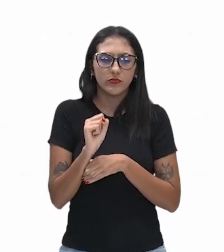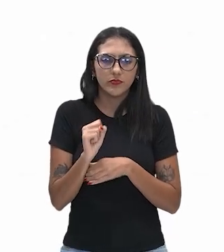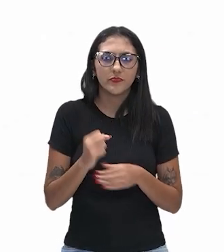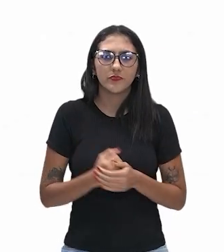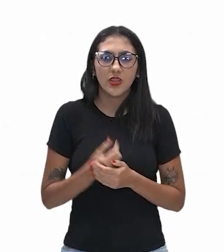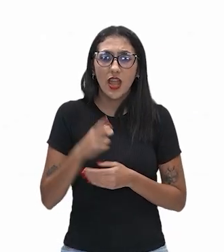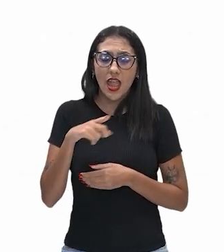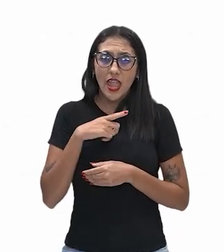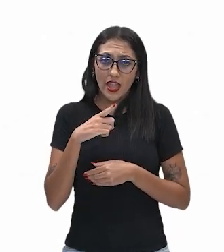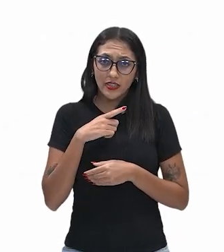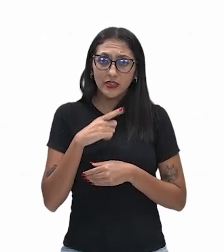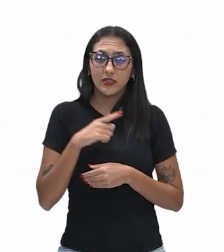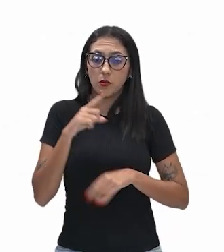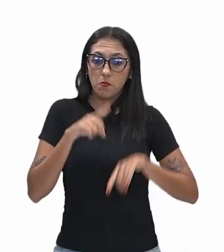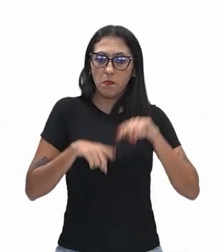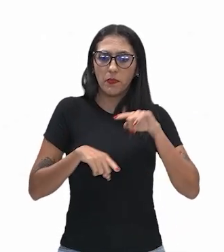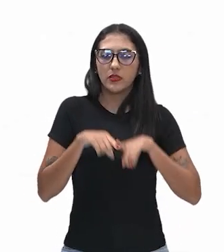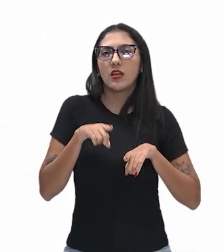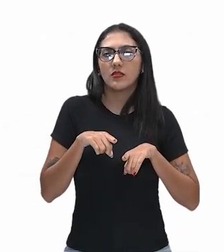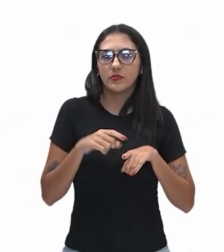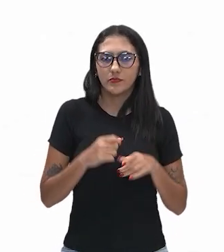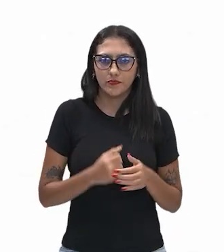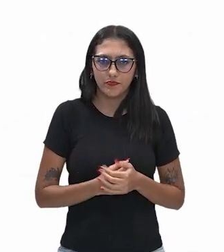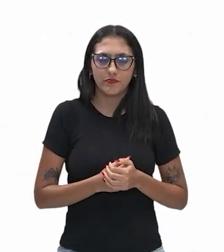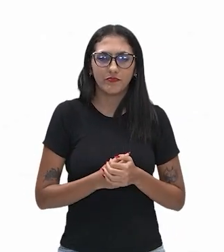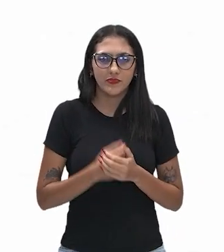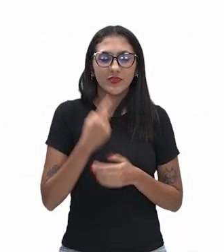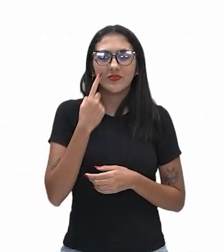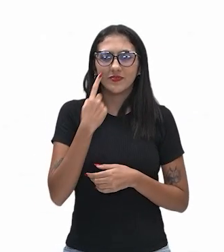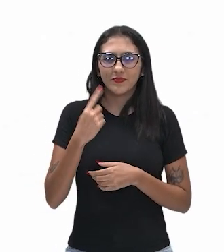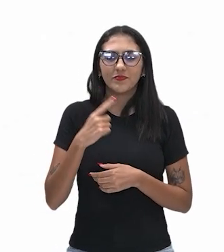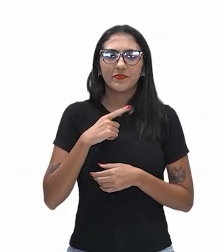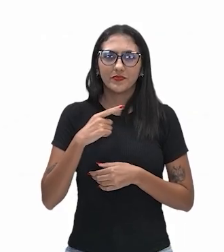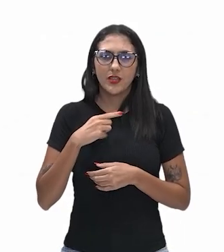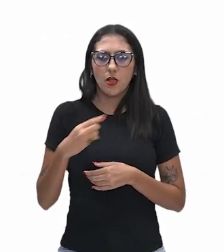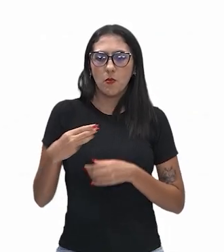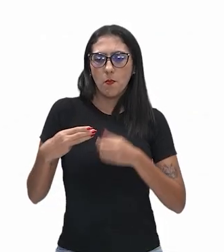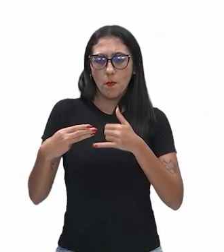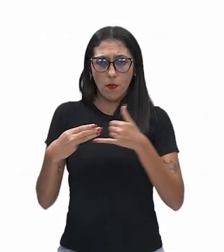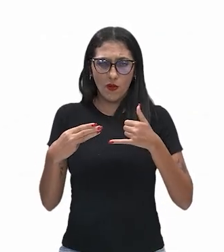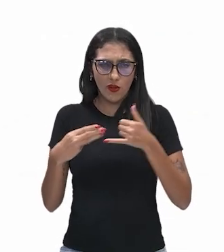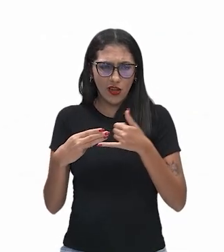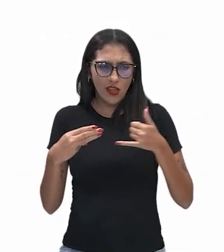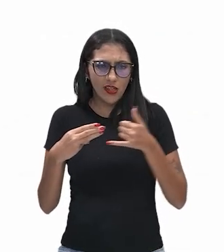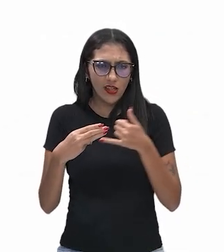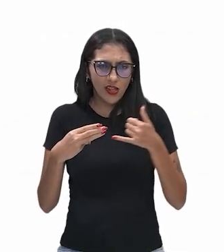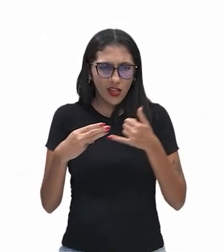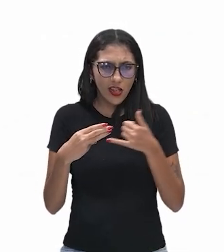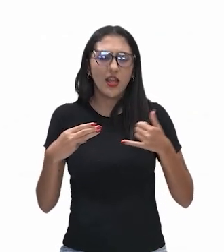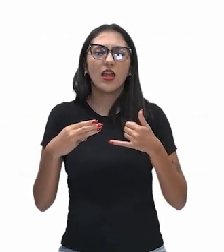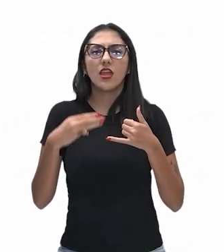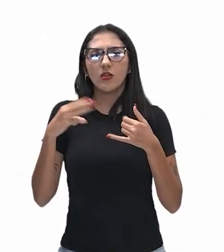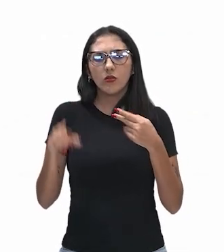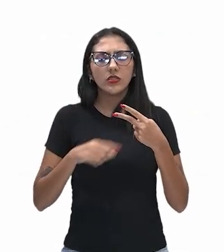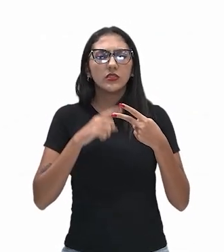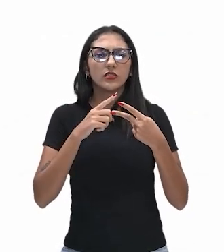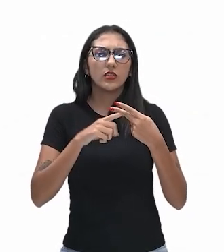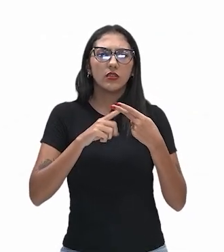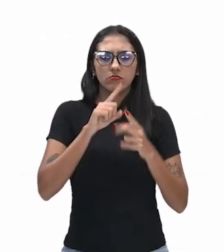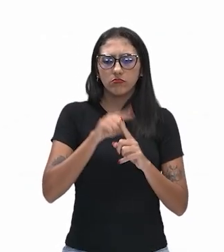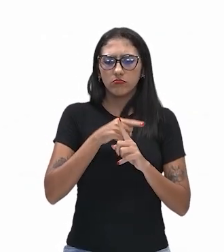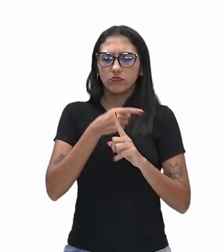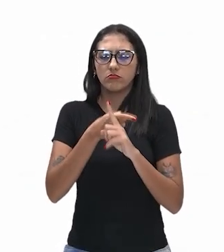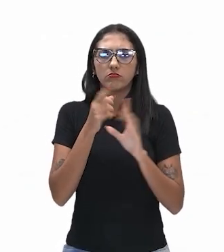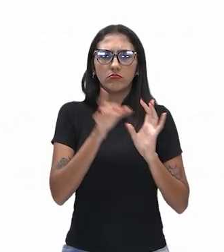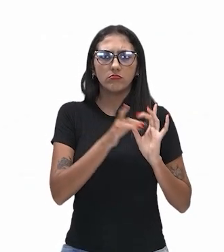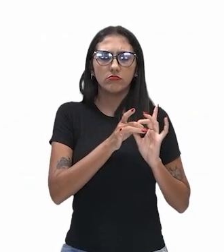da matéria, tá? Eu tenho moléculas e as moléculas são formadas por átomos, os átomos são formados